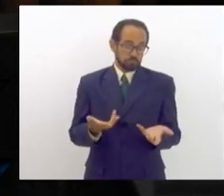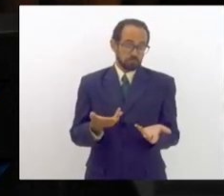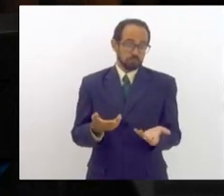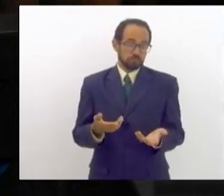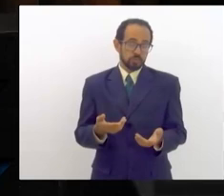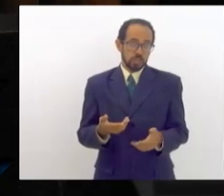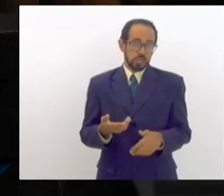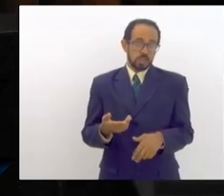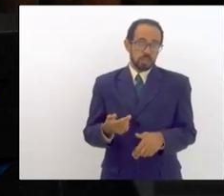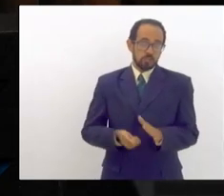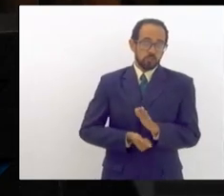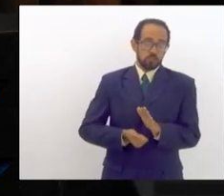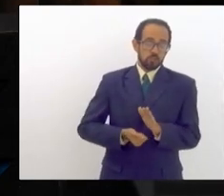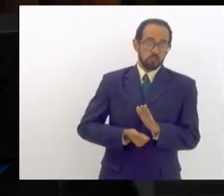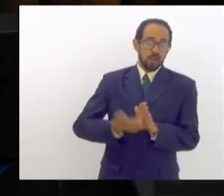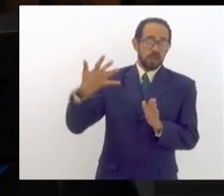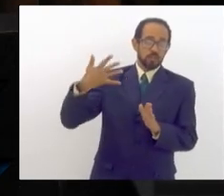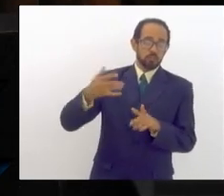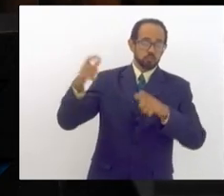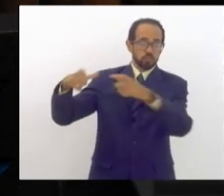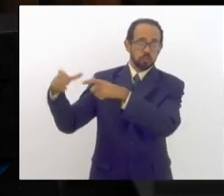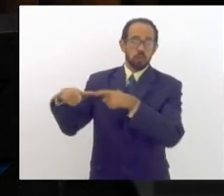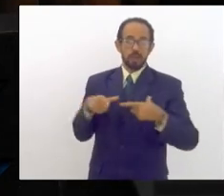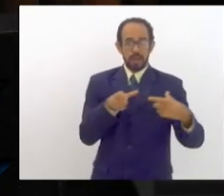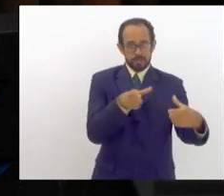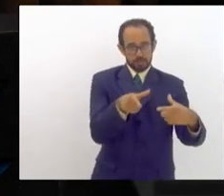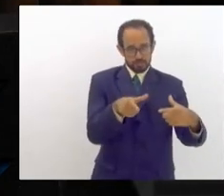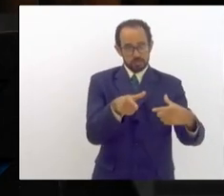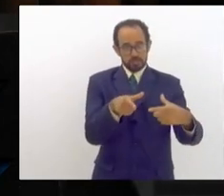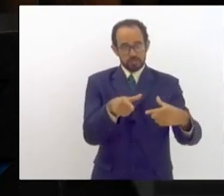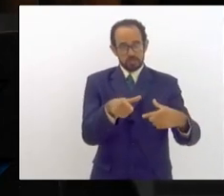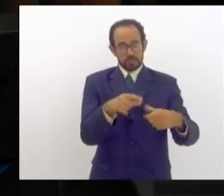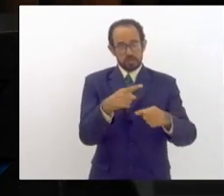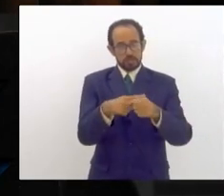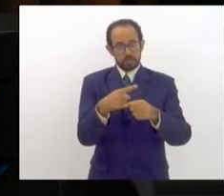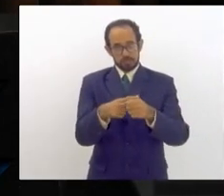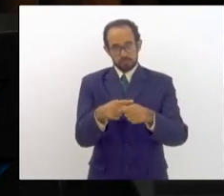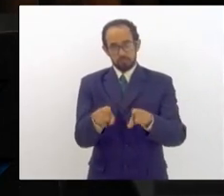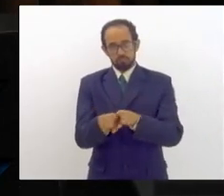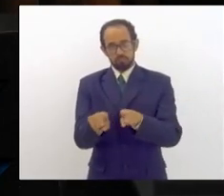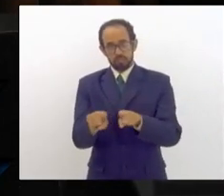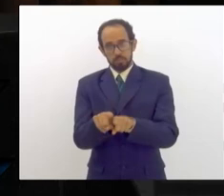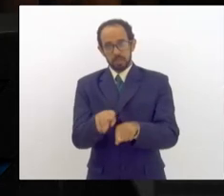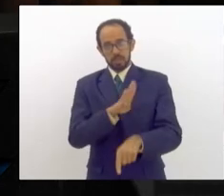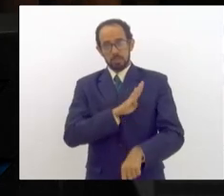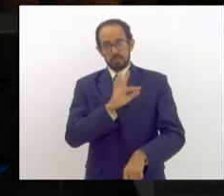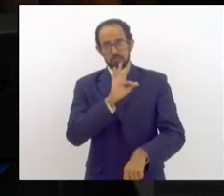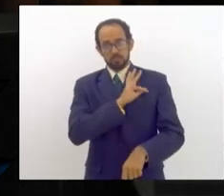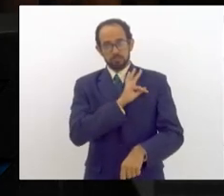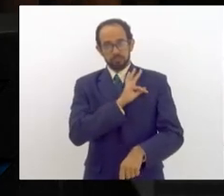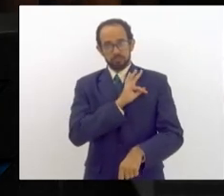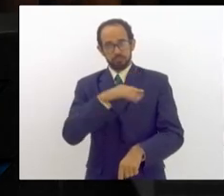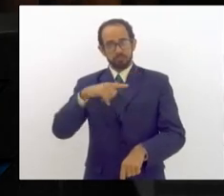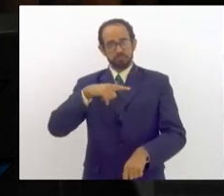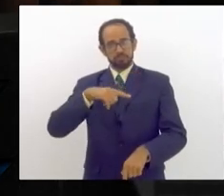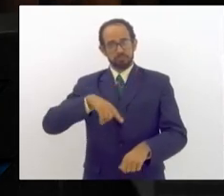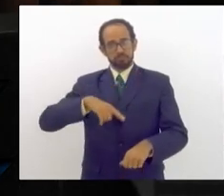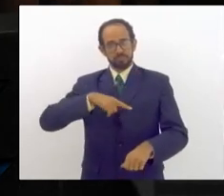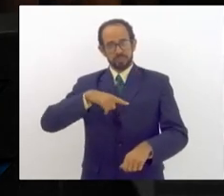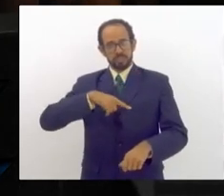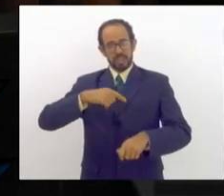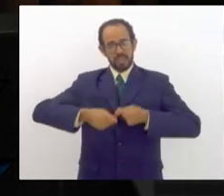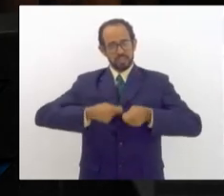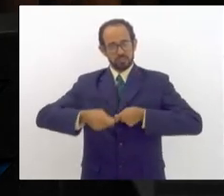vastas regiões não só da cidade como na nossa Baixada estão dominadas pelo narco